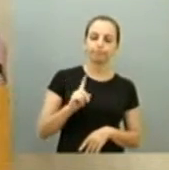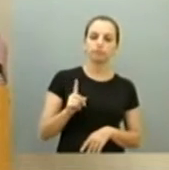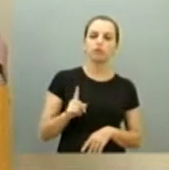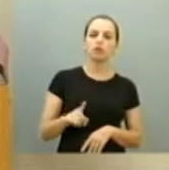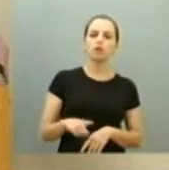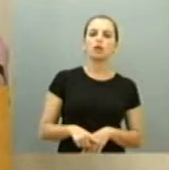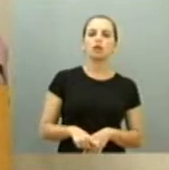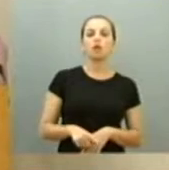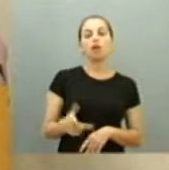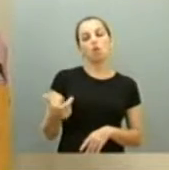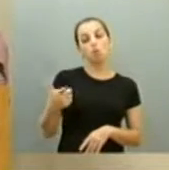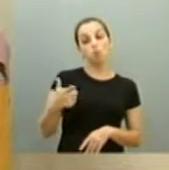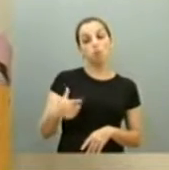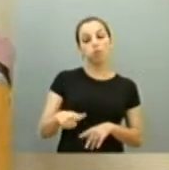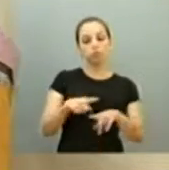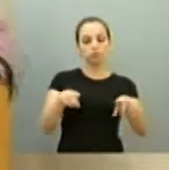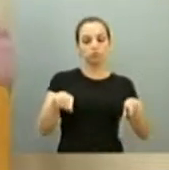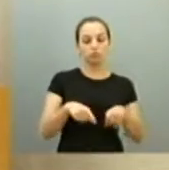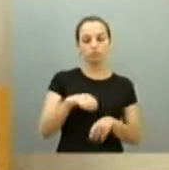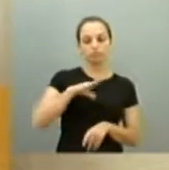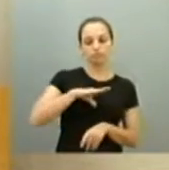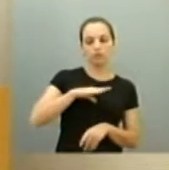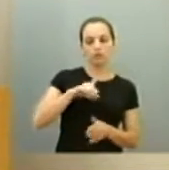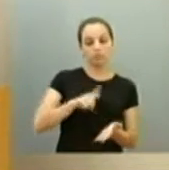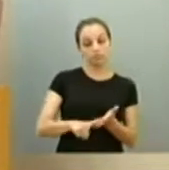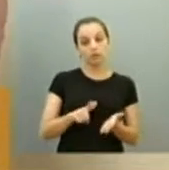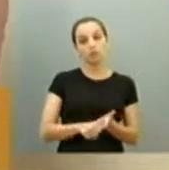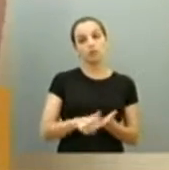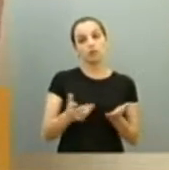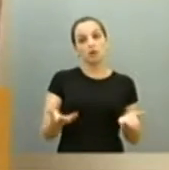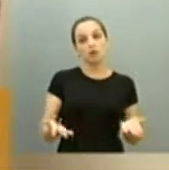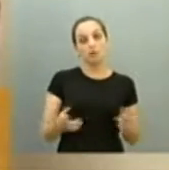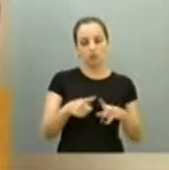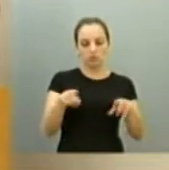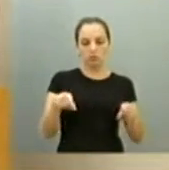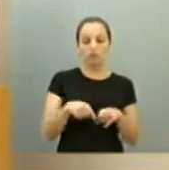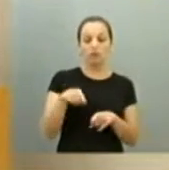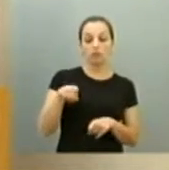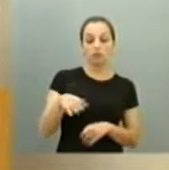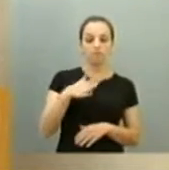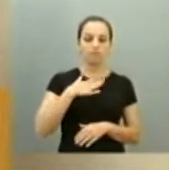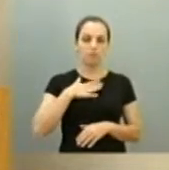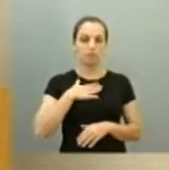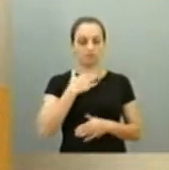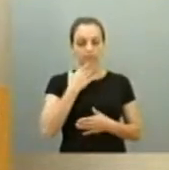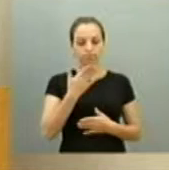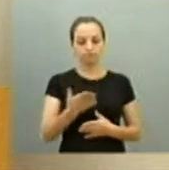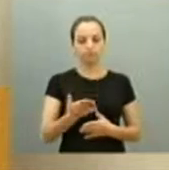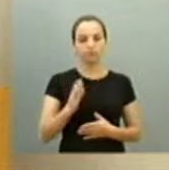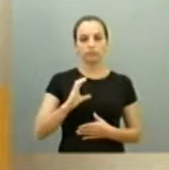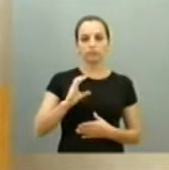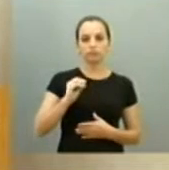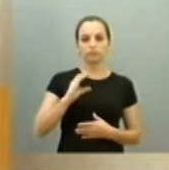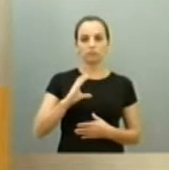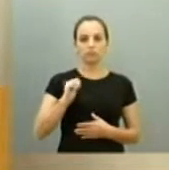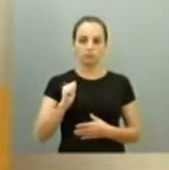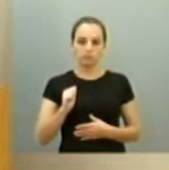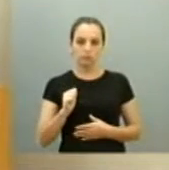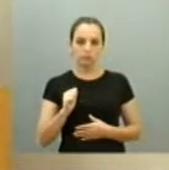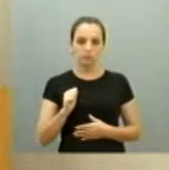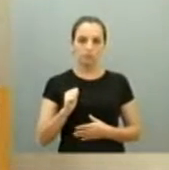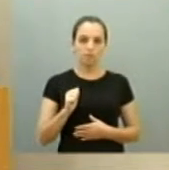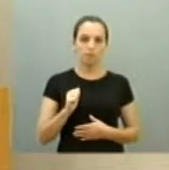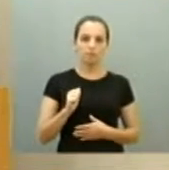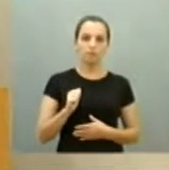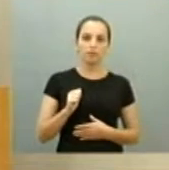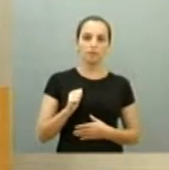particular para ser limpo. Tudo demais, estamos aí com o gabinete, querendo também agradecer o Coca. Estive essa semana com o Coca, ali